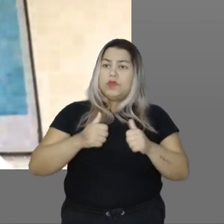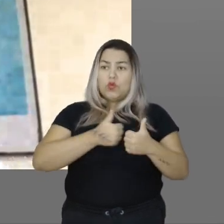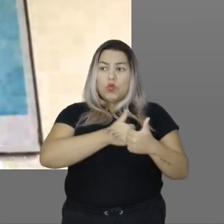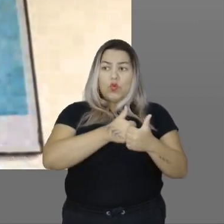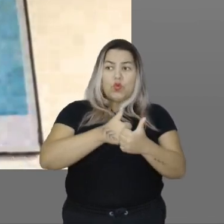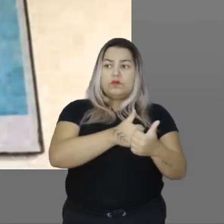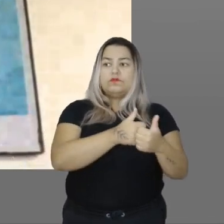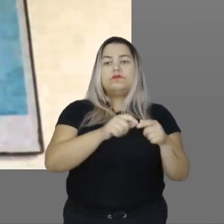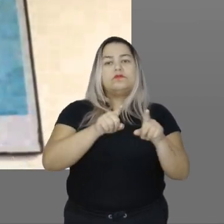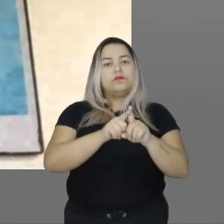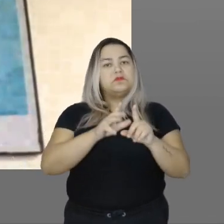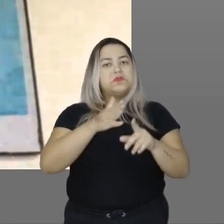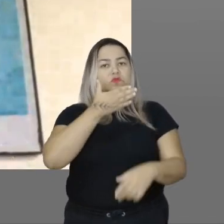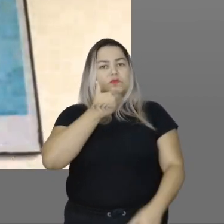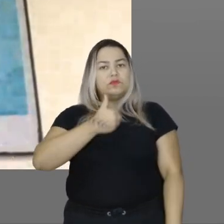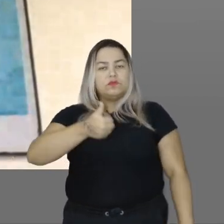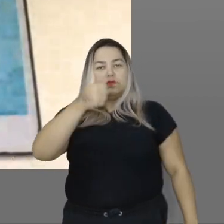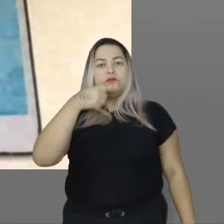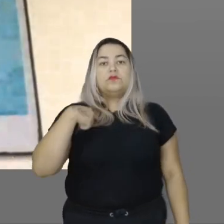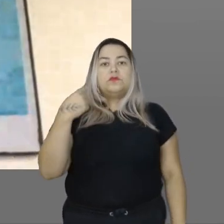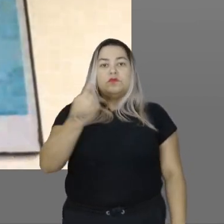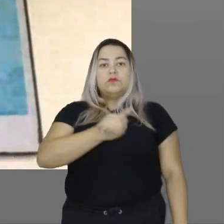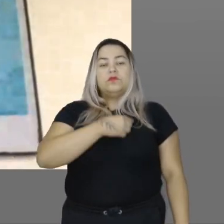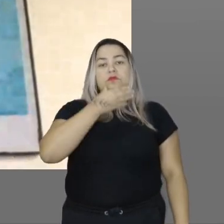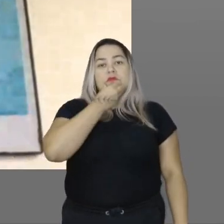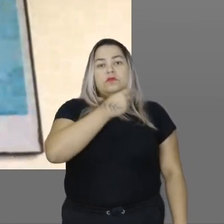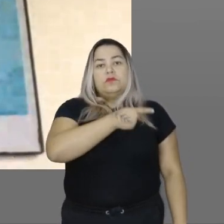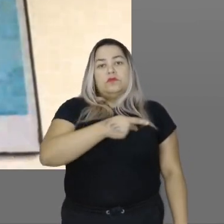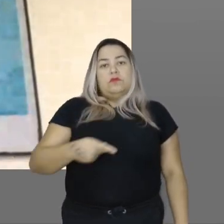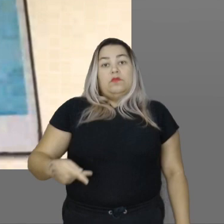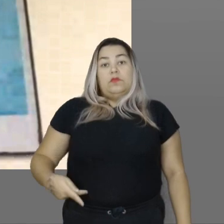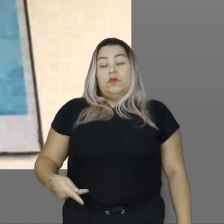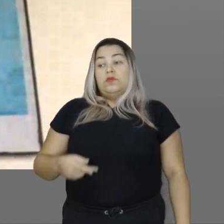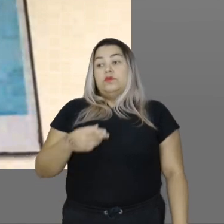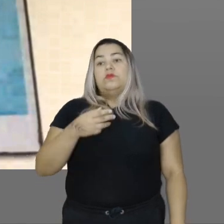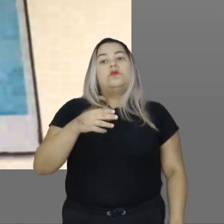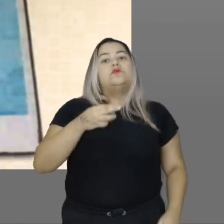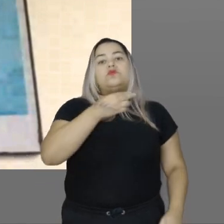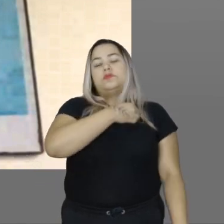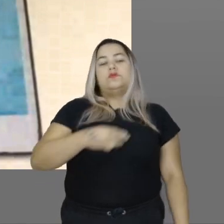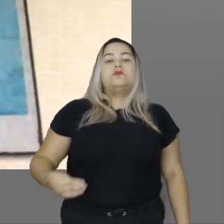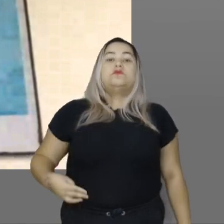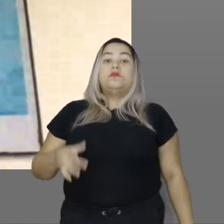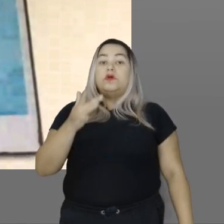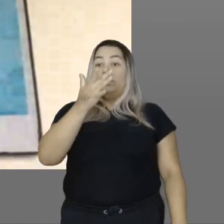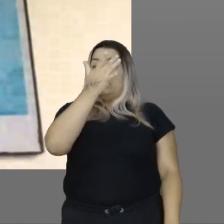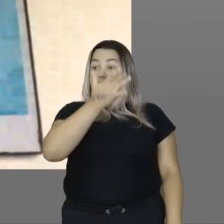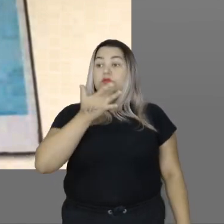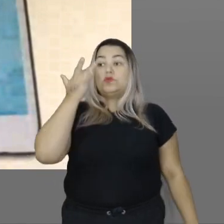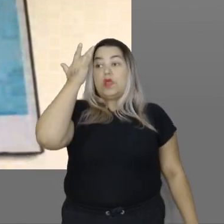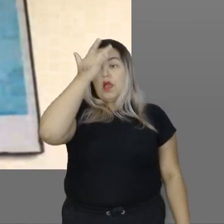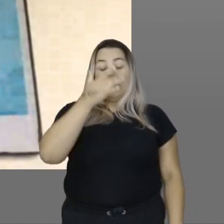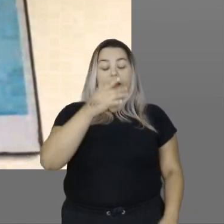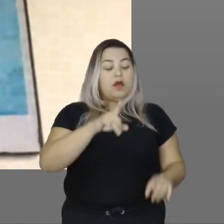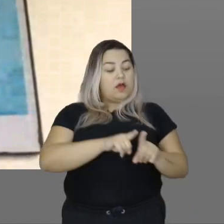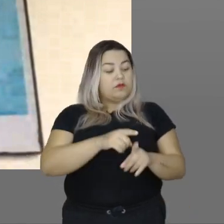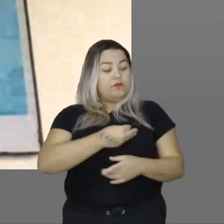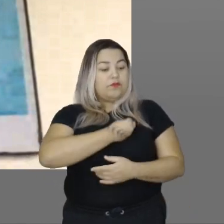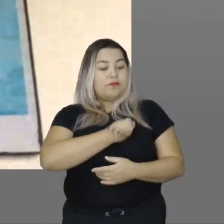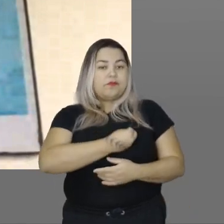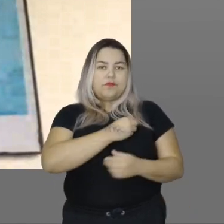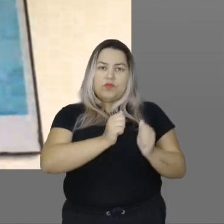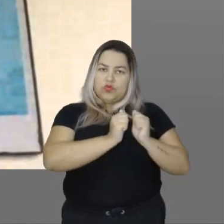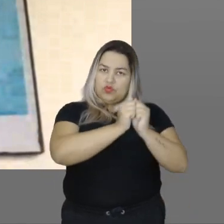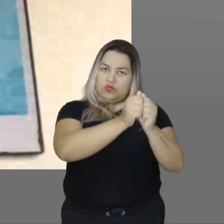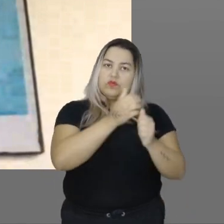com enorme qualidade pelo nosso ministro Fernando Haddad, sempre com a participação intensa do presidente